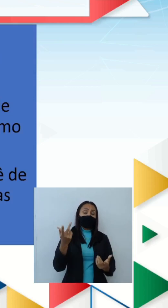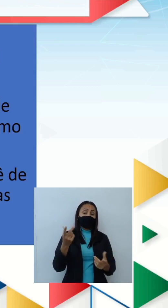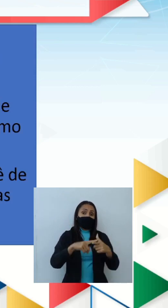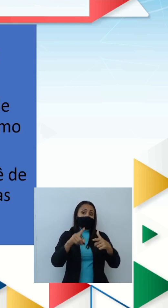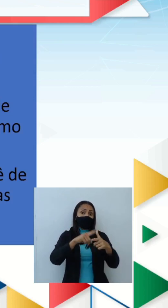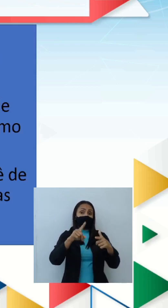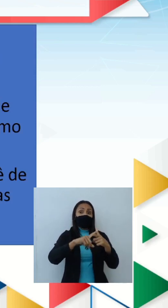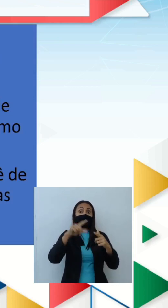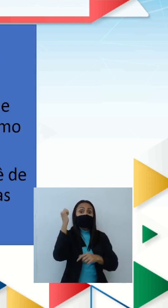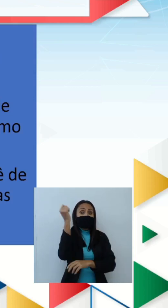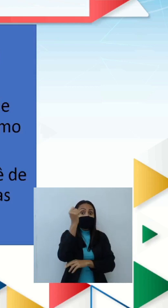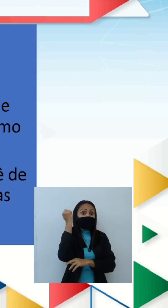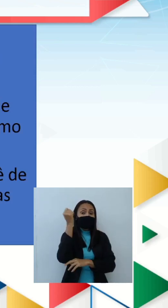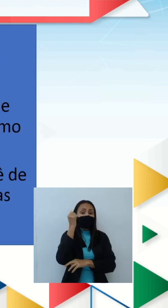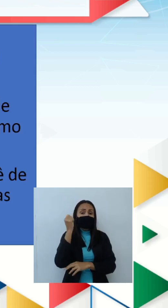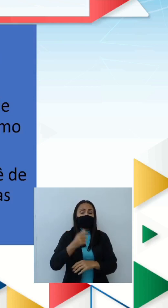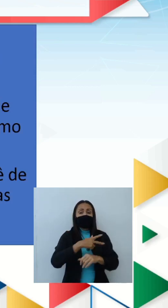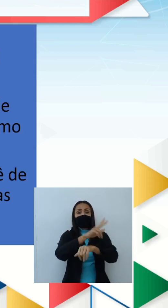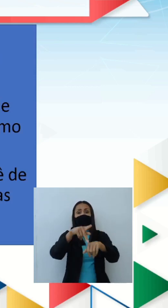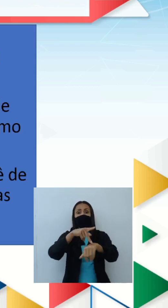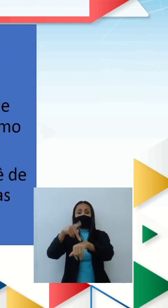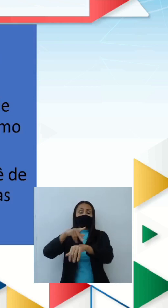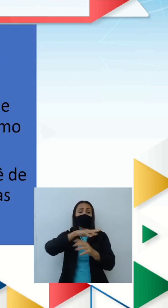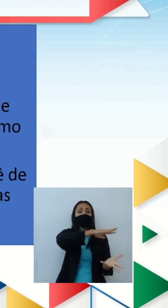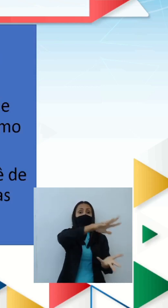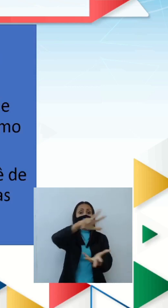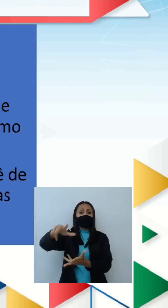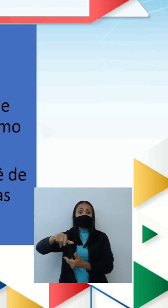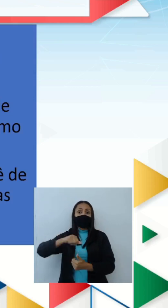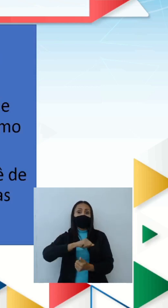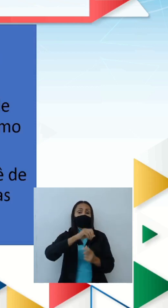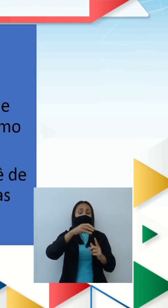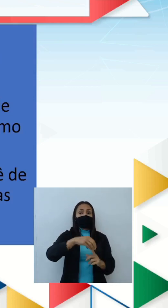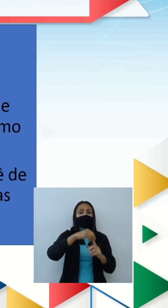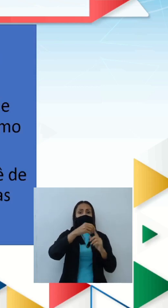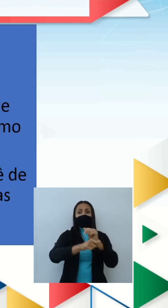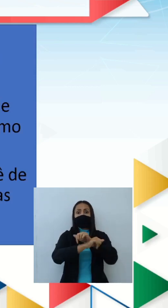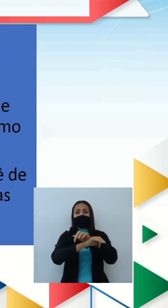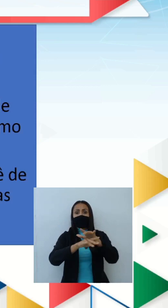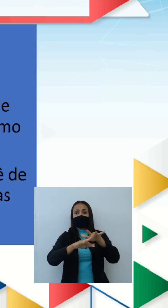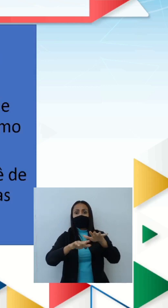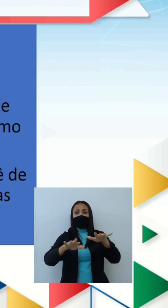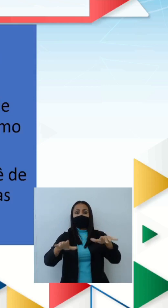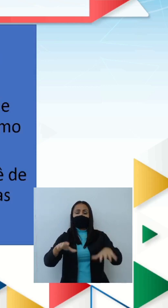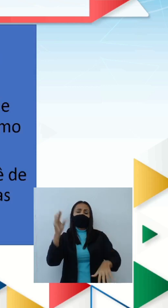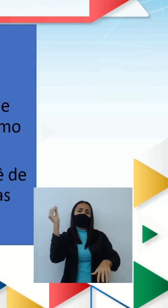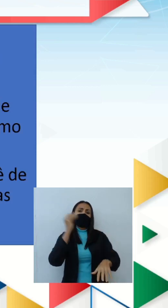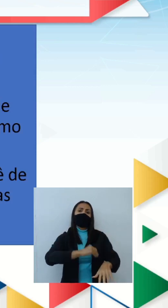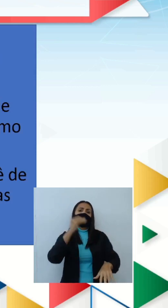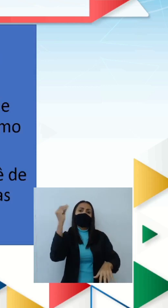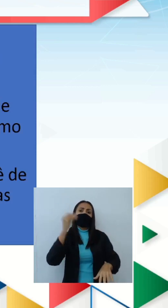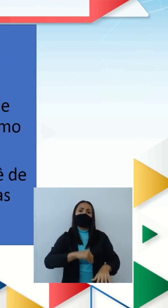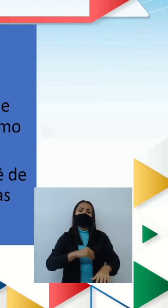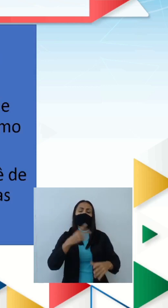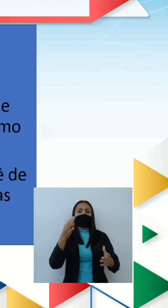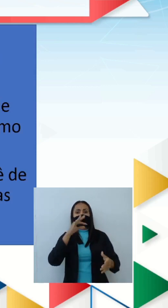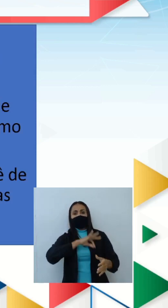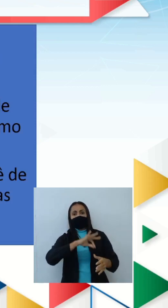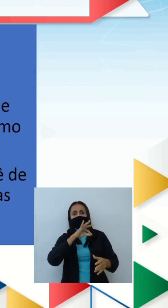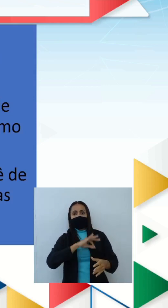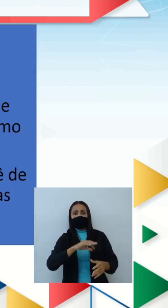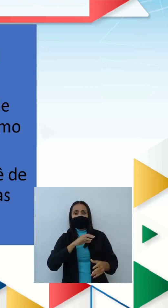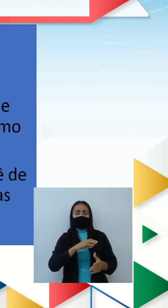do mundo, gente. Ela decorre principalmente com uma má distribuição de renda e a falta de investimento na área